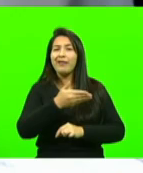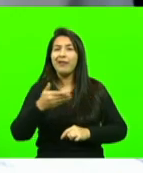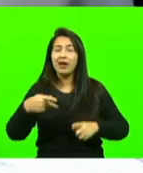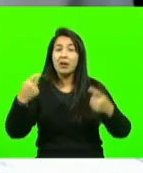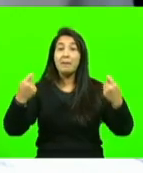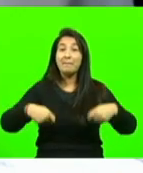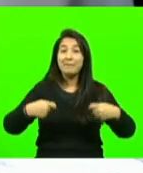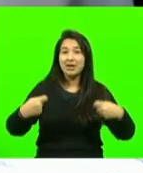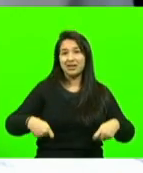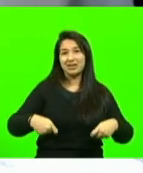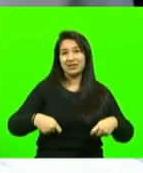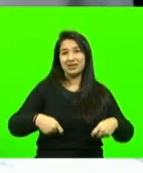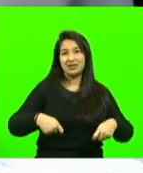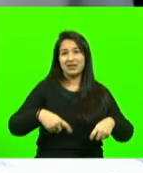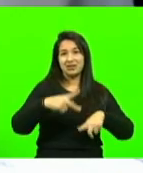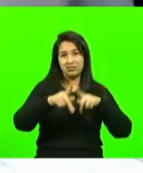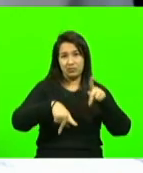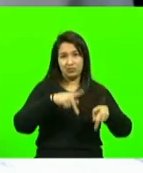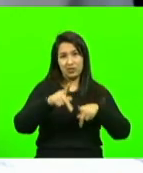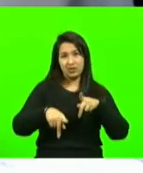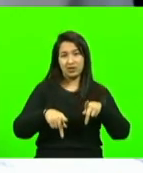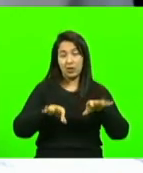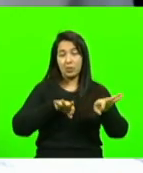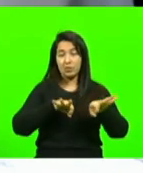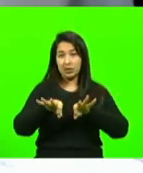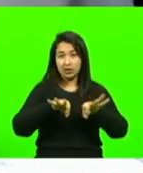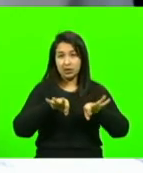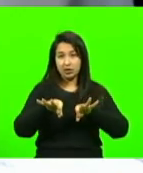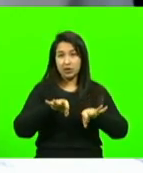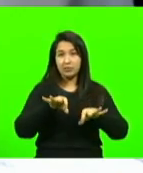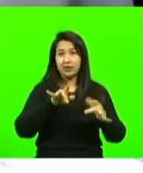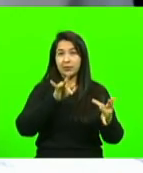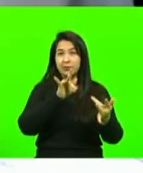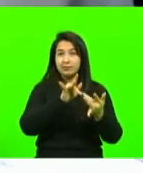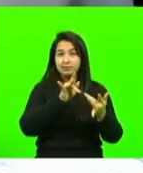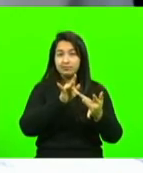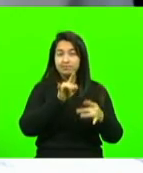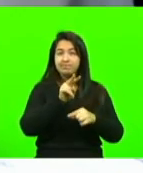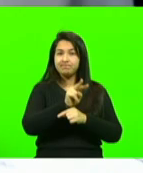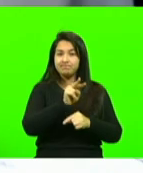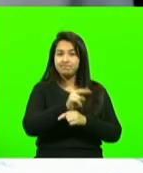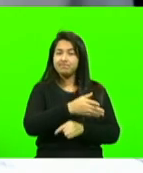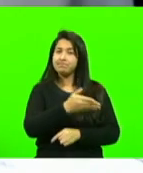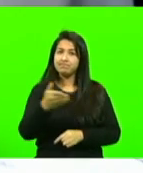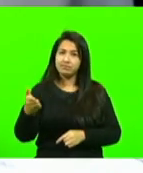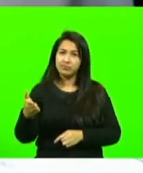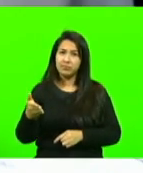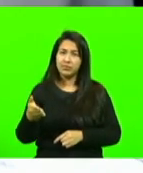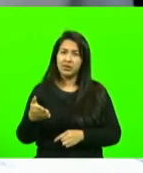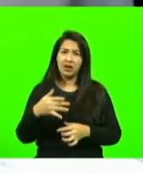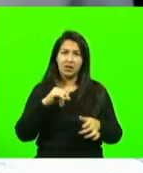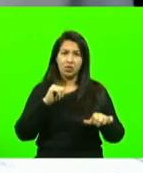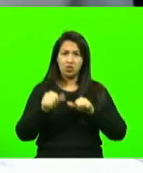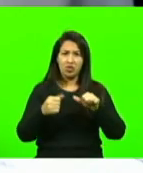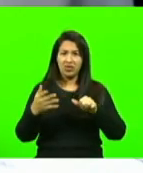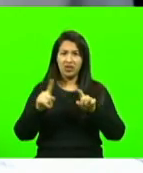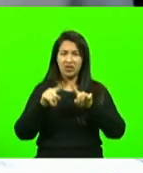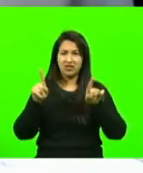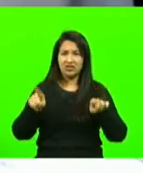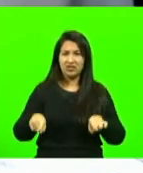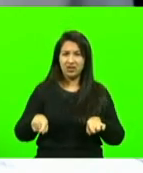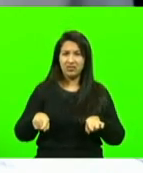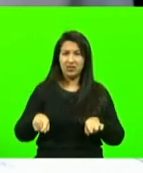comunidade necessita do serviço público um planejamento para atender essas demandas e você vai trocar isso por um servidor que vai estar lá